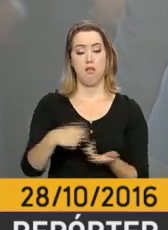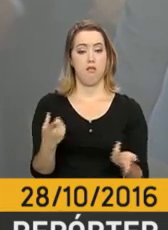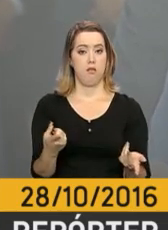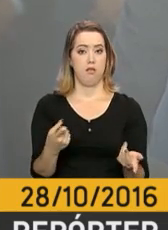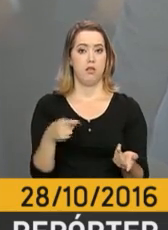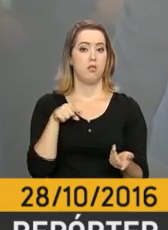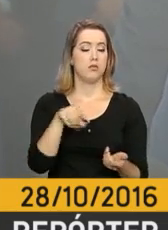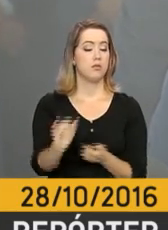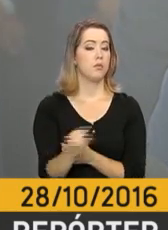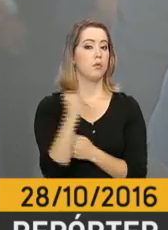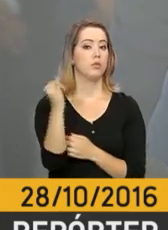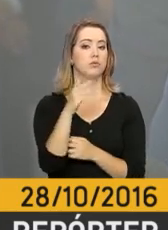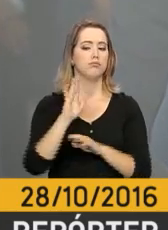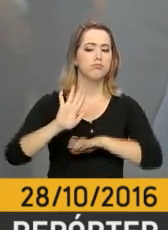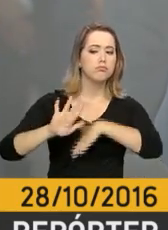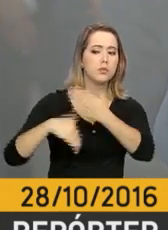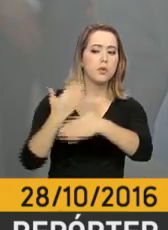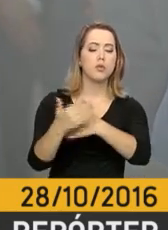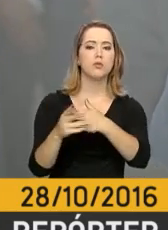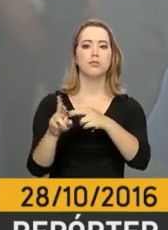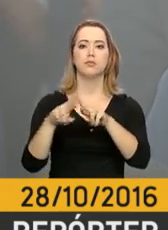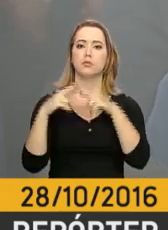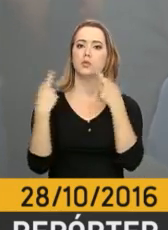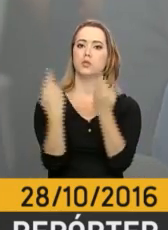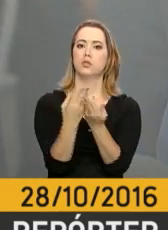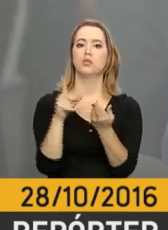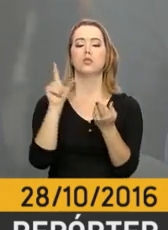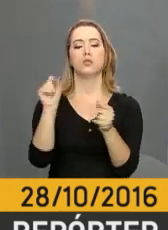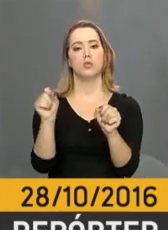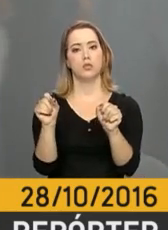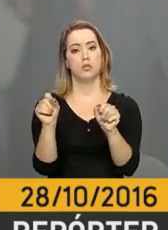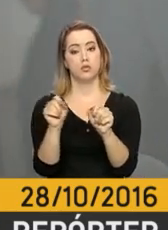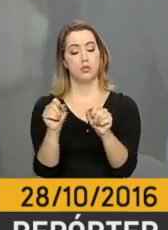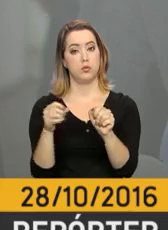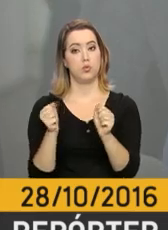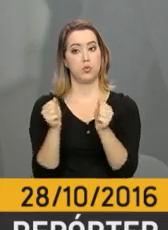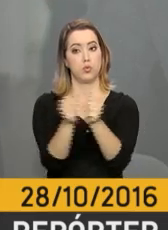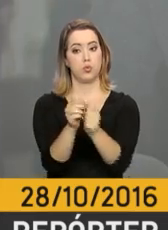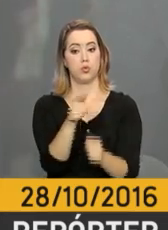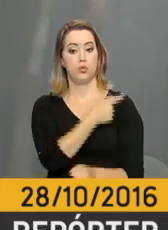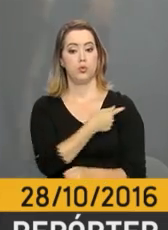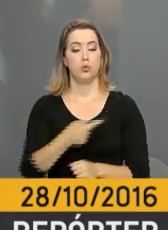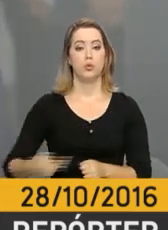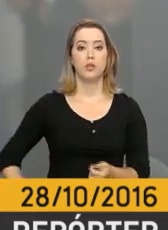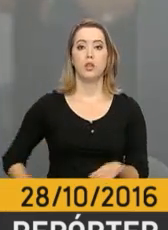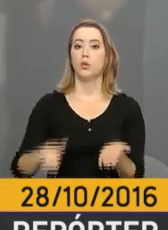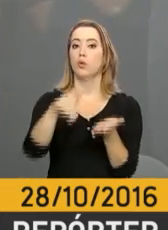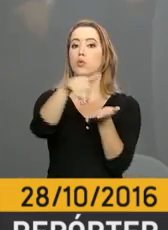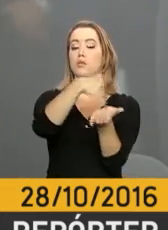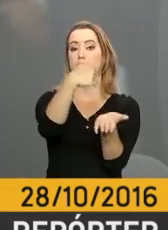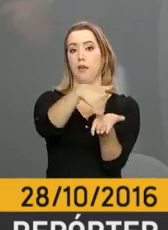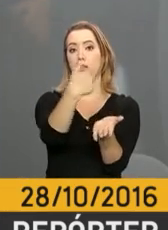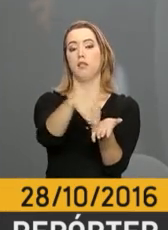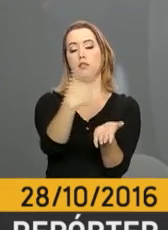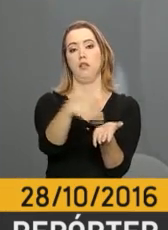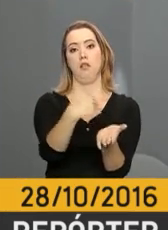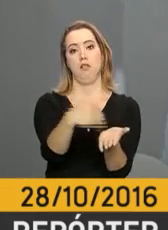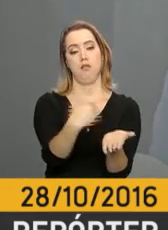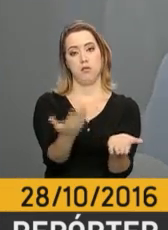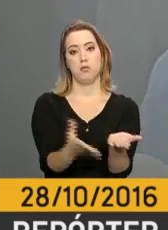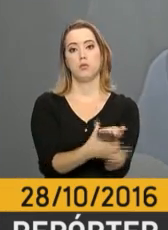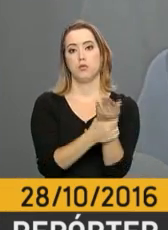importar em reuniões posteriores que faremos com governadores de Estado, faremos com secretários da segurança